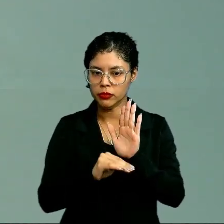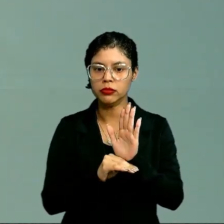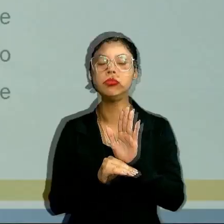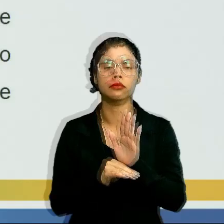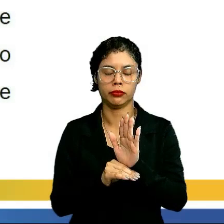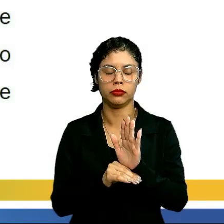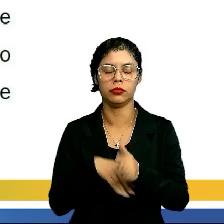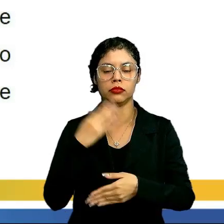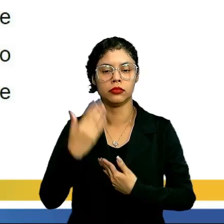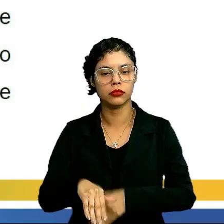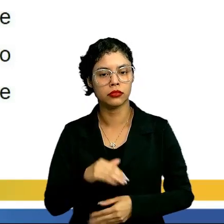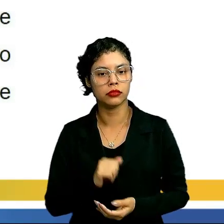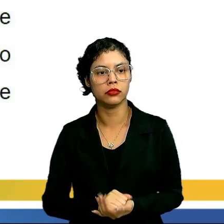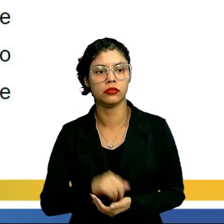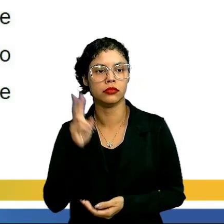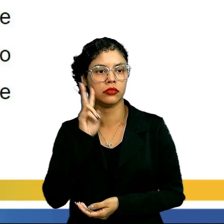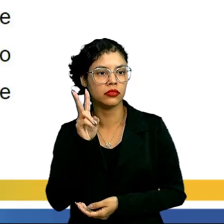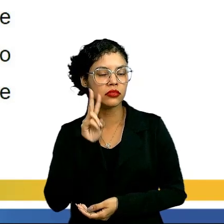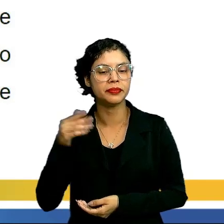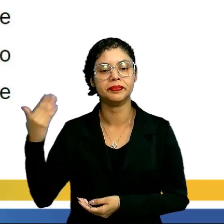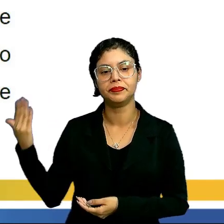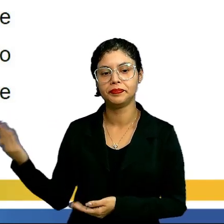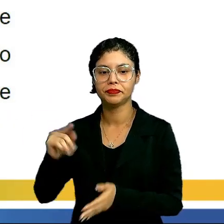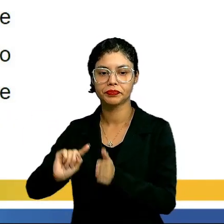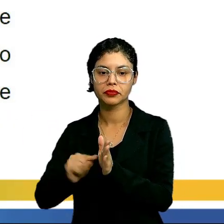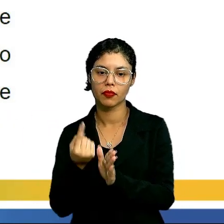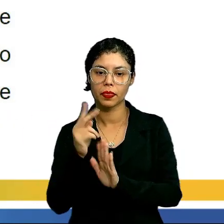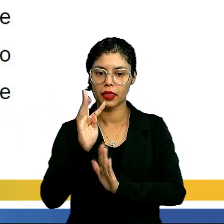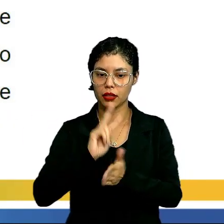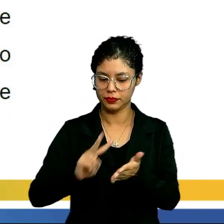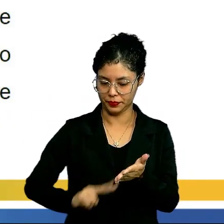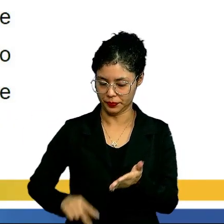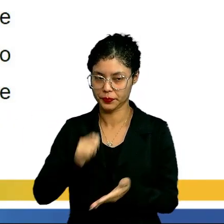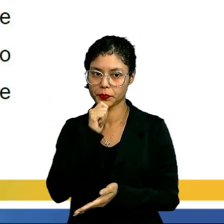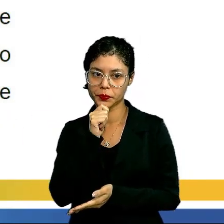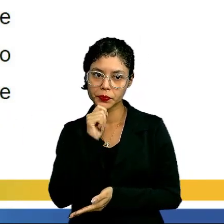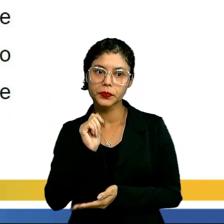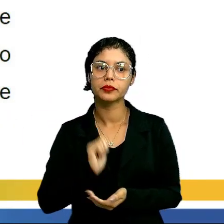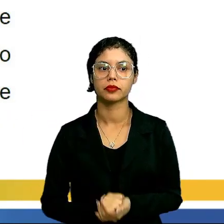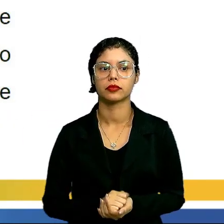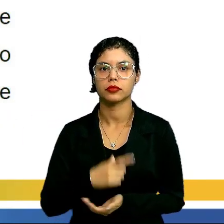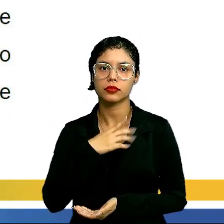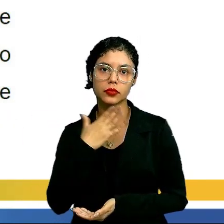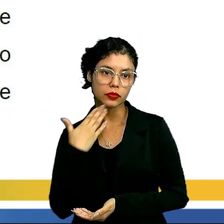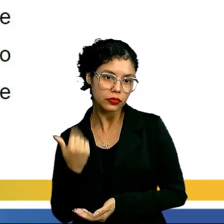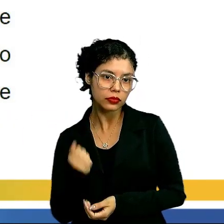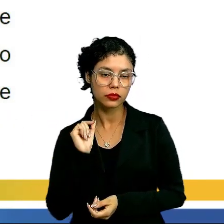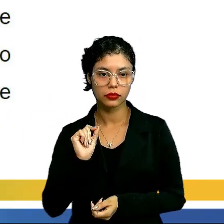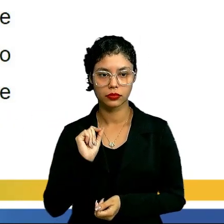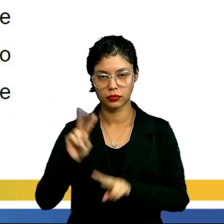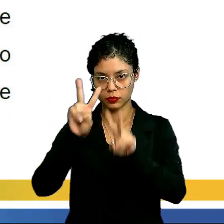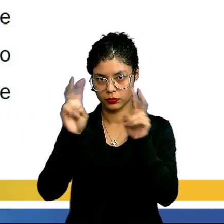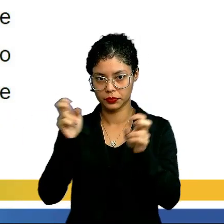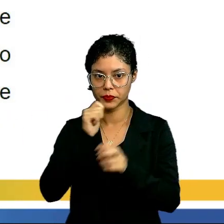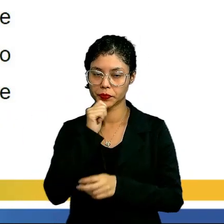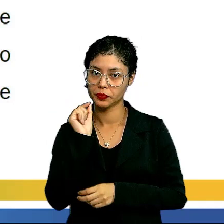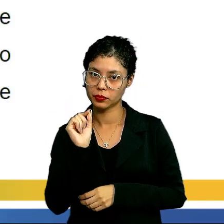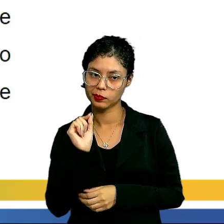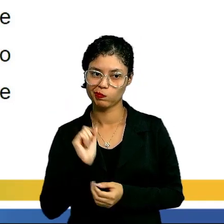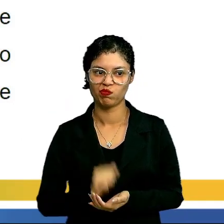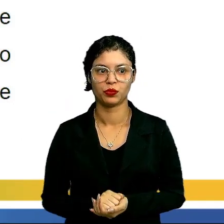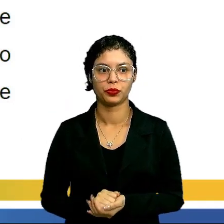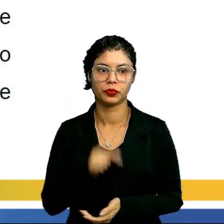Enem. Então, na primeira leitura, que é esse primeiro momento, nós iremos fazer a leitura do tema e nós temos